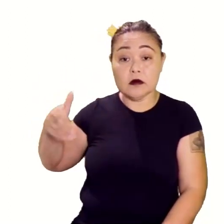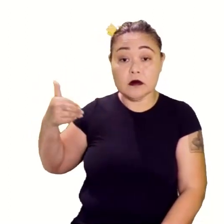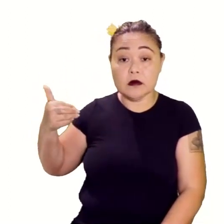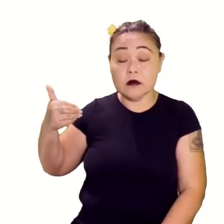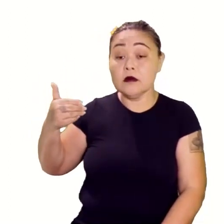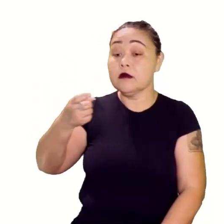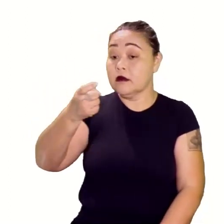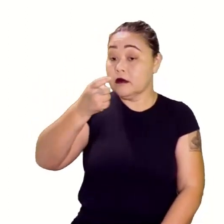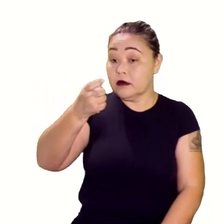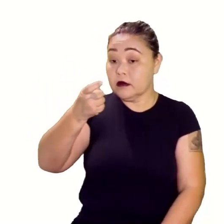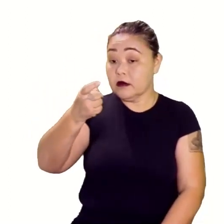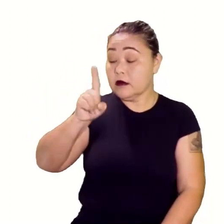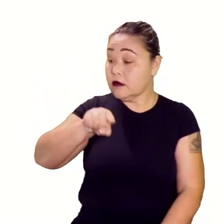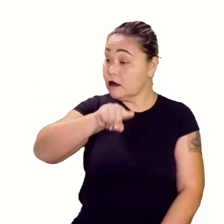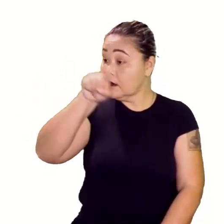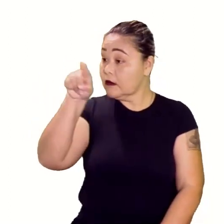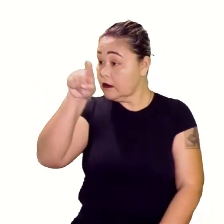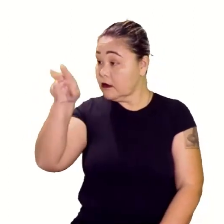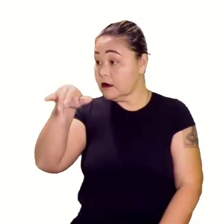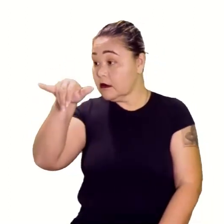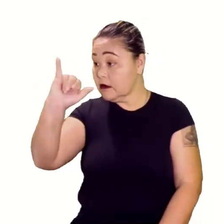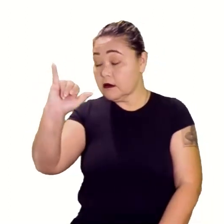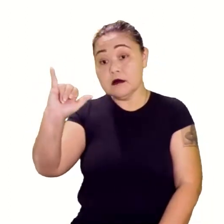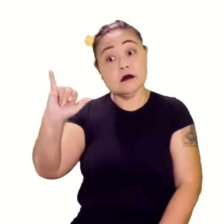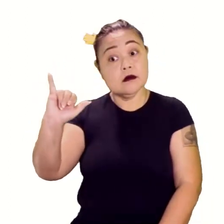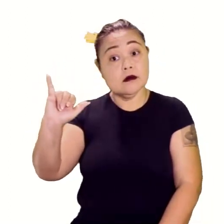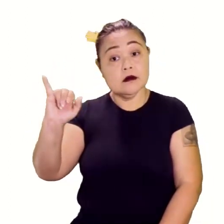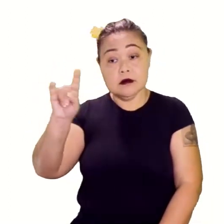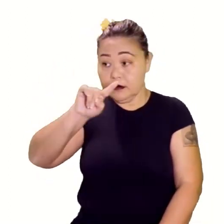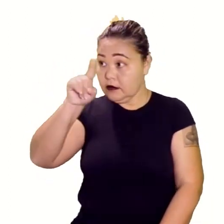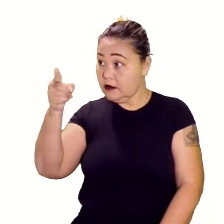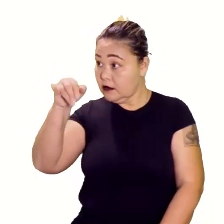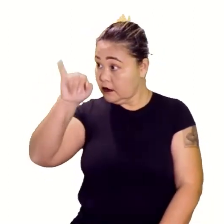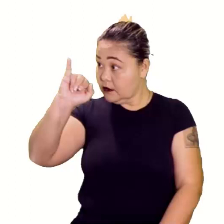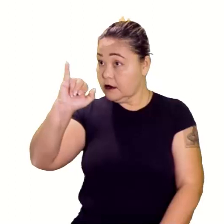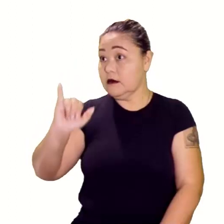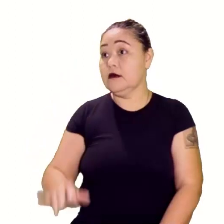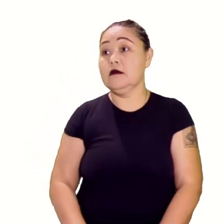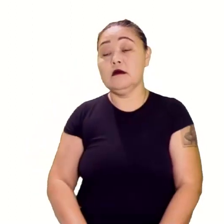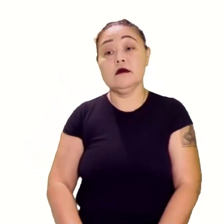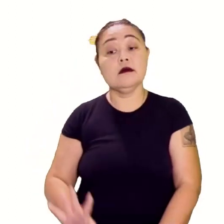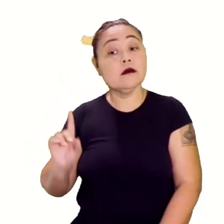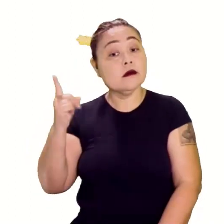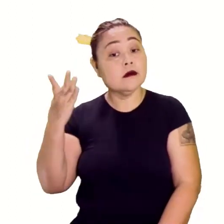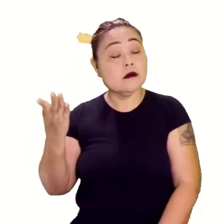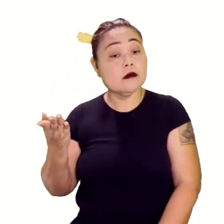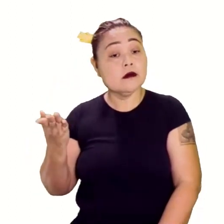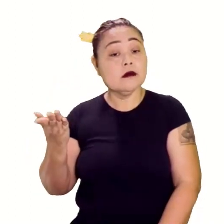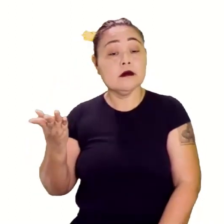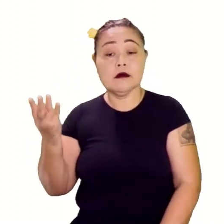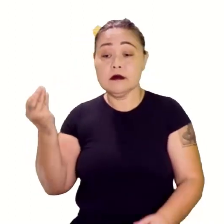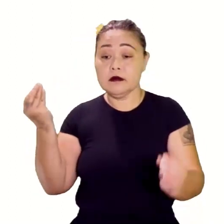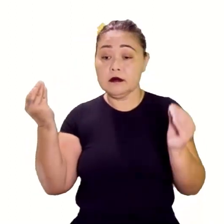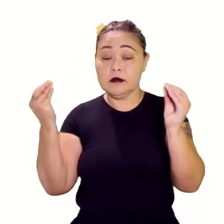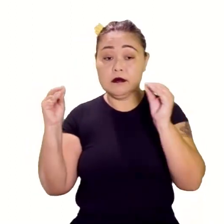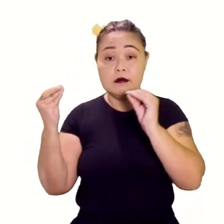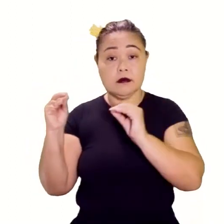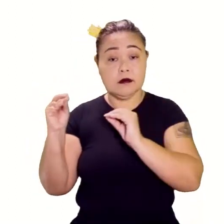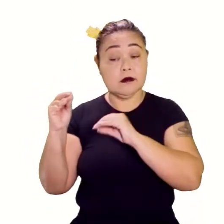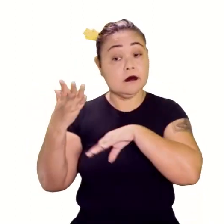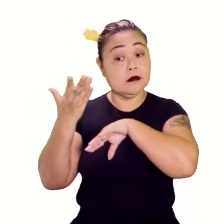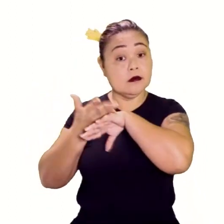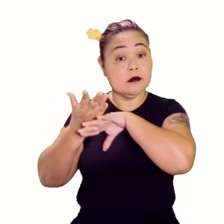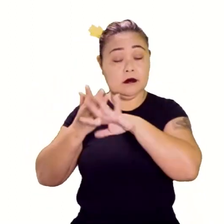para esses valores de x, temos esses resultados, essas imagens em y, tá? E agora é só a gente colocar isso